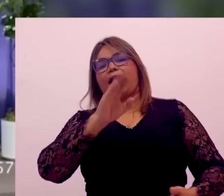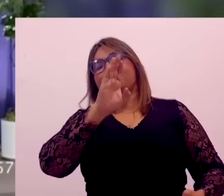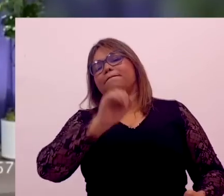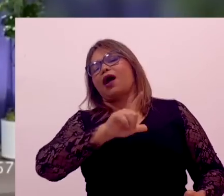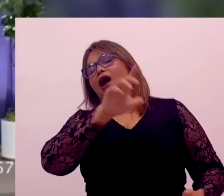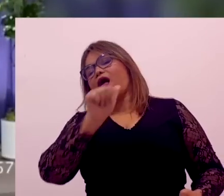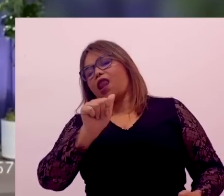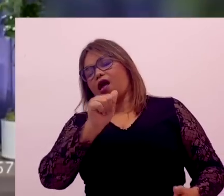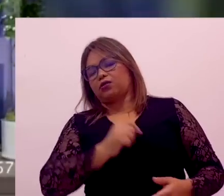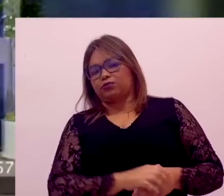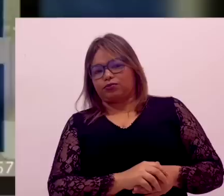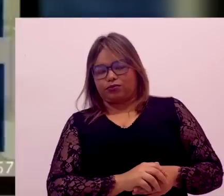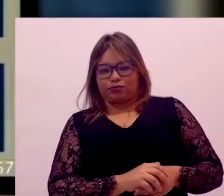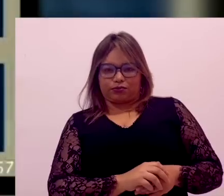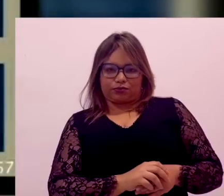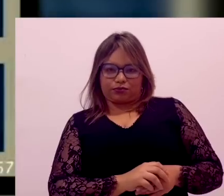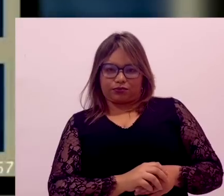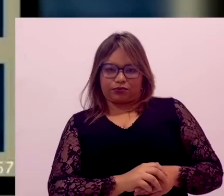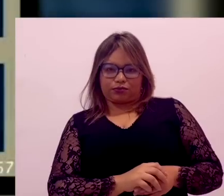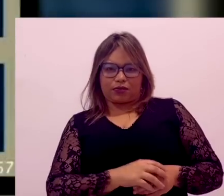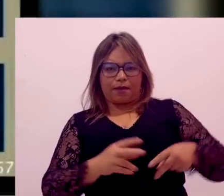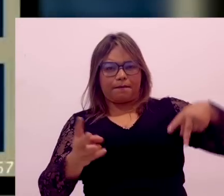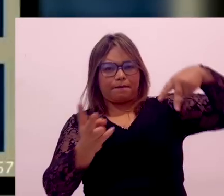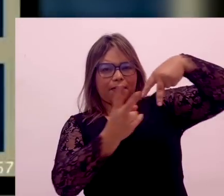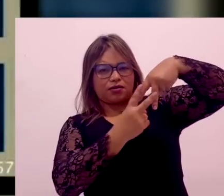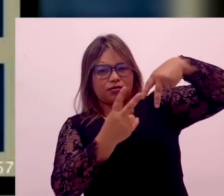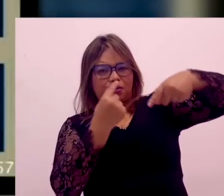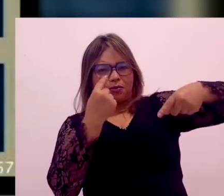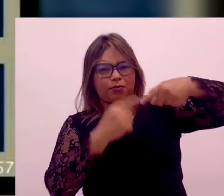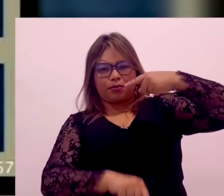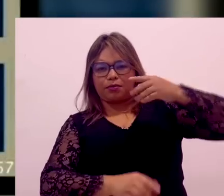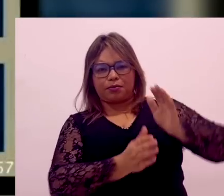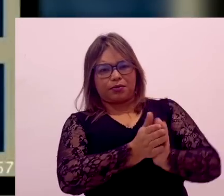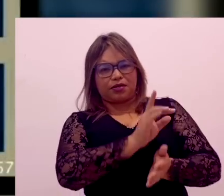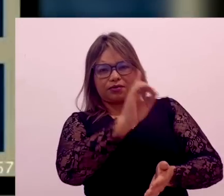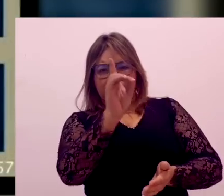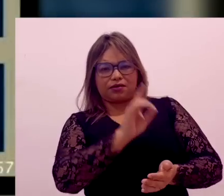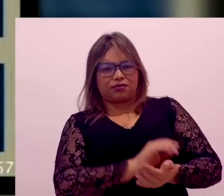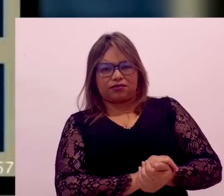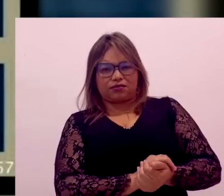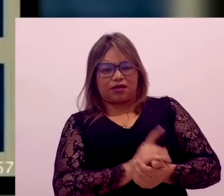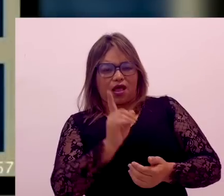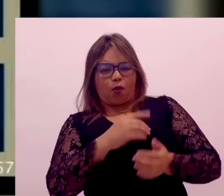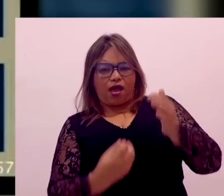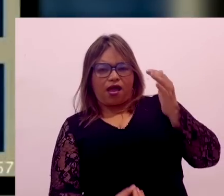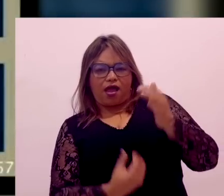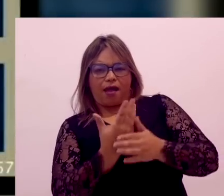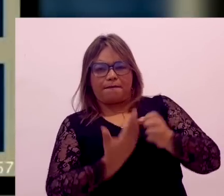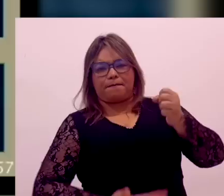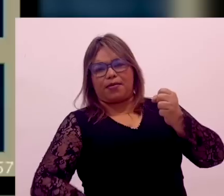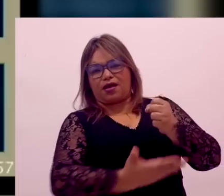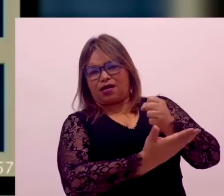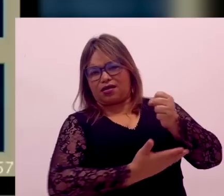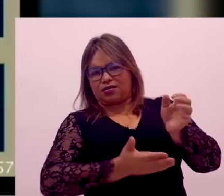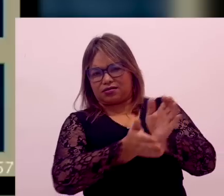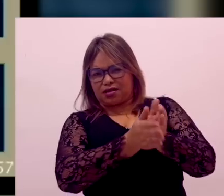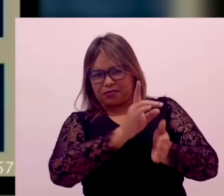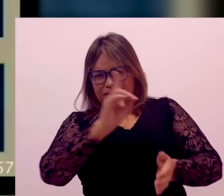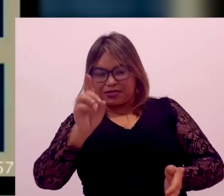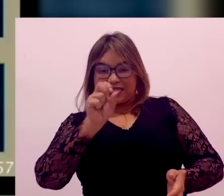com a Bíblia. Ela não foi fundada sobre a Bíblia, pois se tivesse sido, a maçonaria seria outra